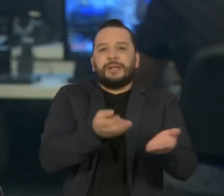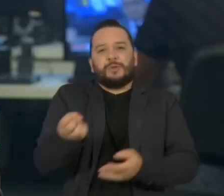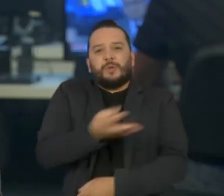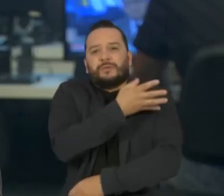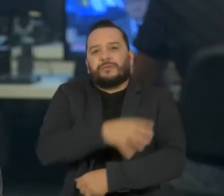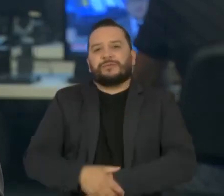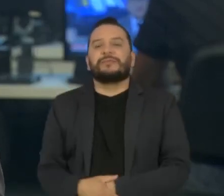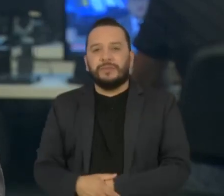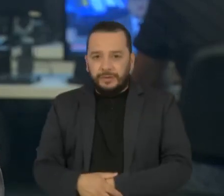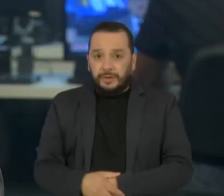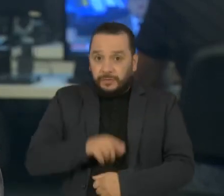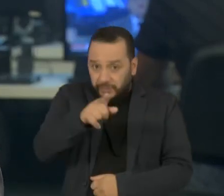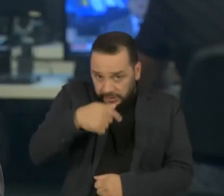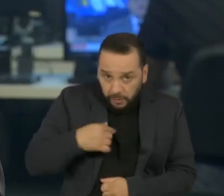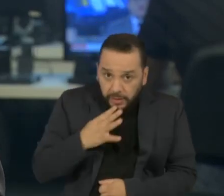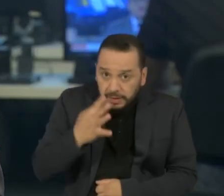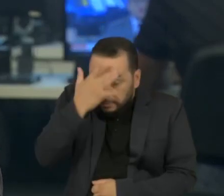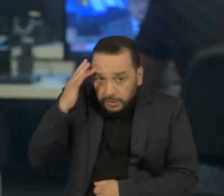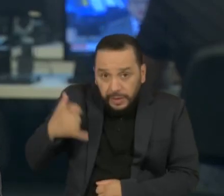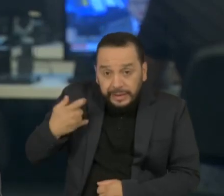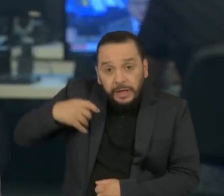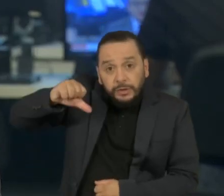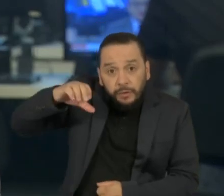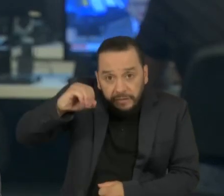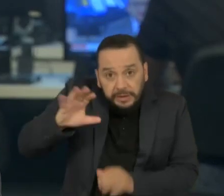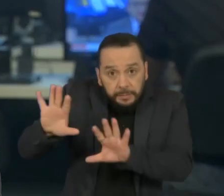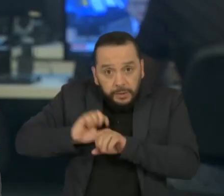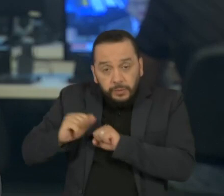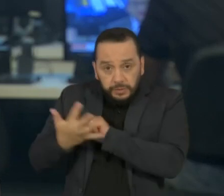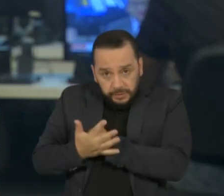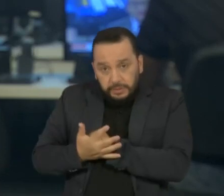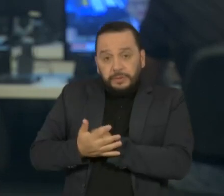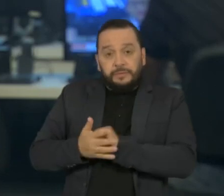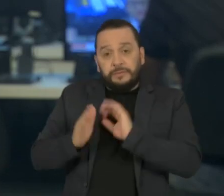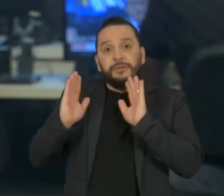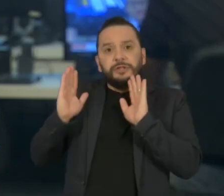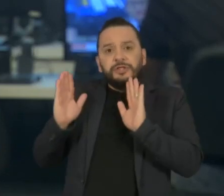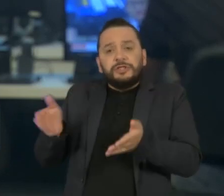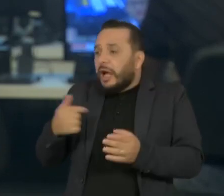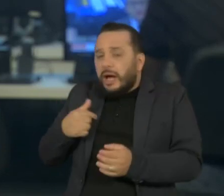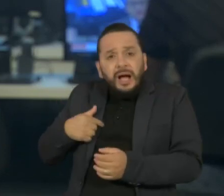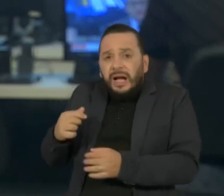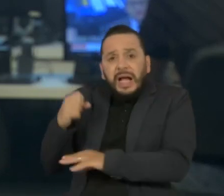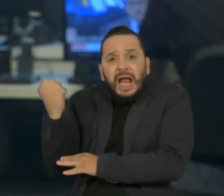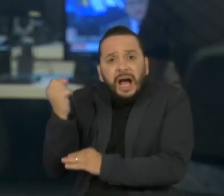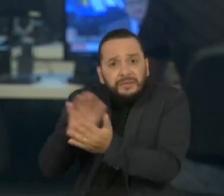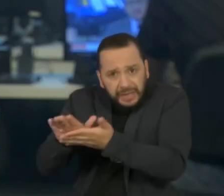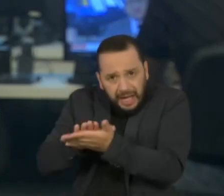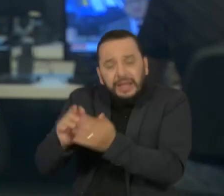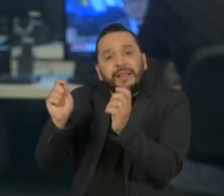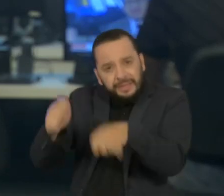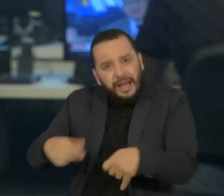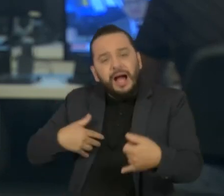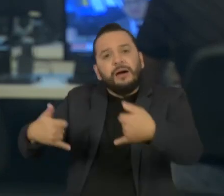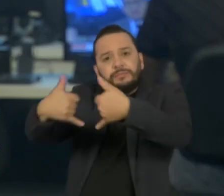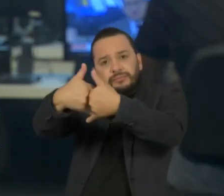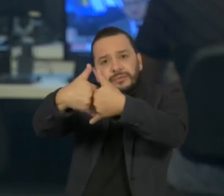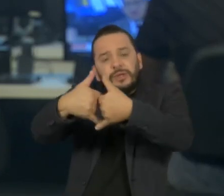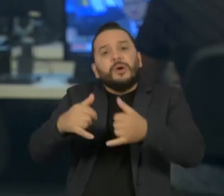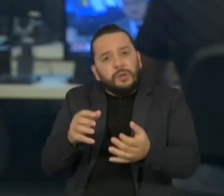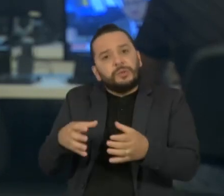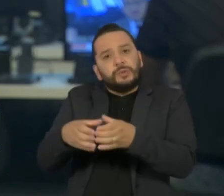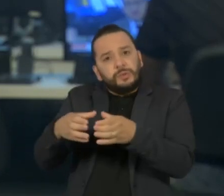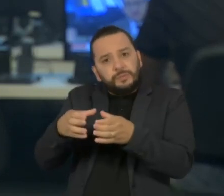você conhece alguém com mais de 90 anos que já teve a covid-19 e apresentou apenas sintomas leves, pode entrar em contato com a equipe do